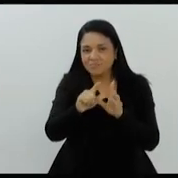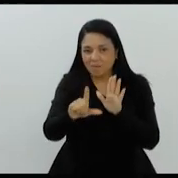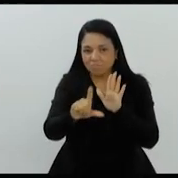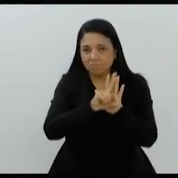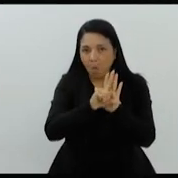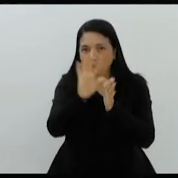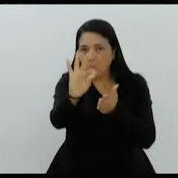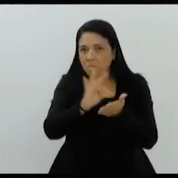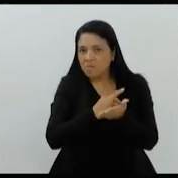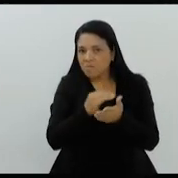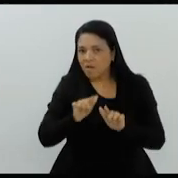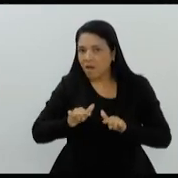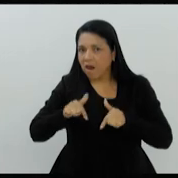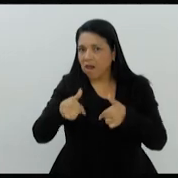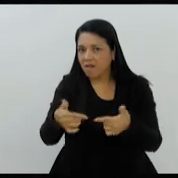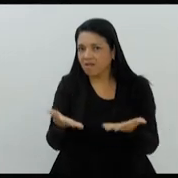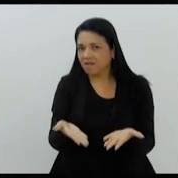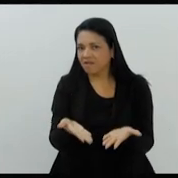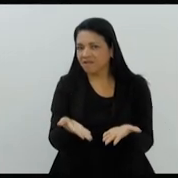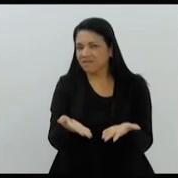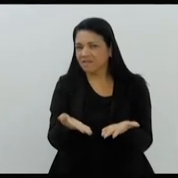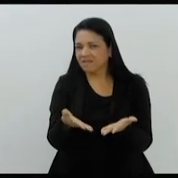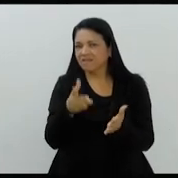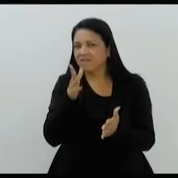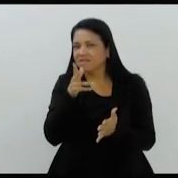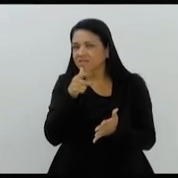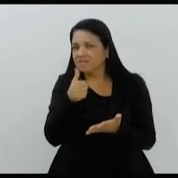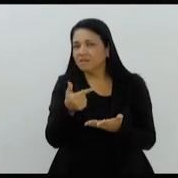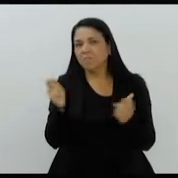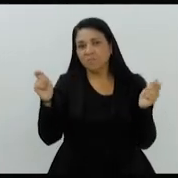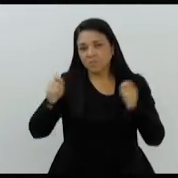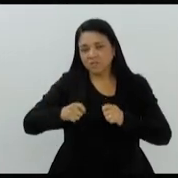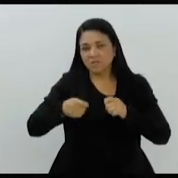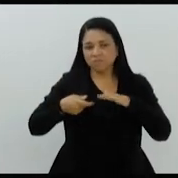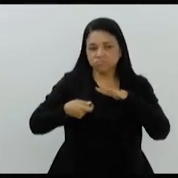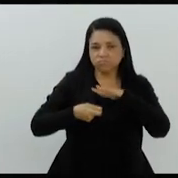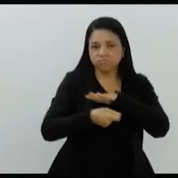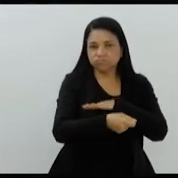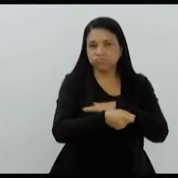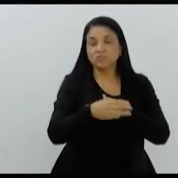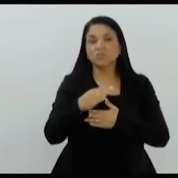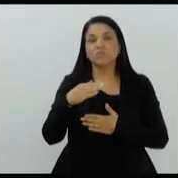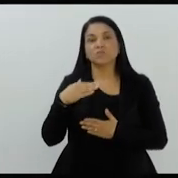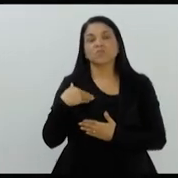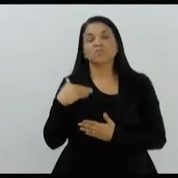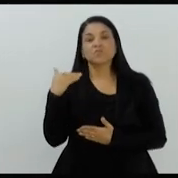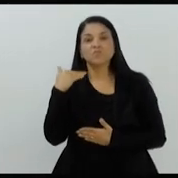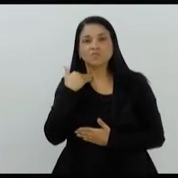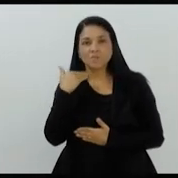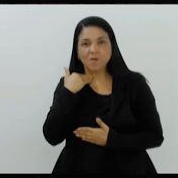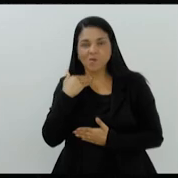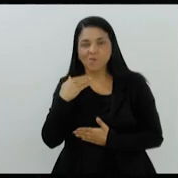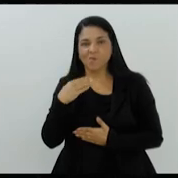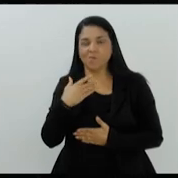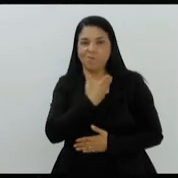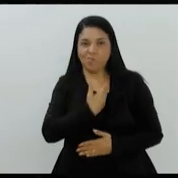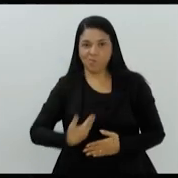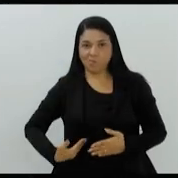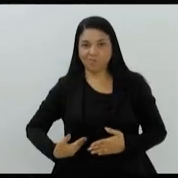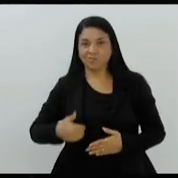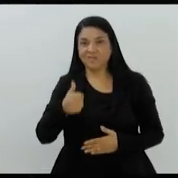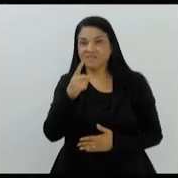que poderia estar colocando nos cofres públicos 150 milhões de reais. E